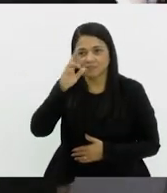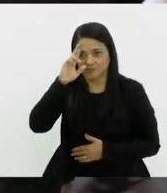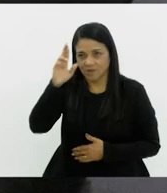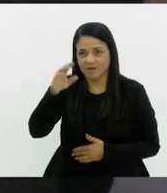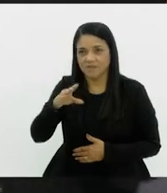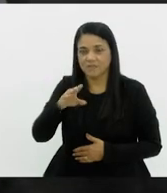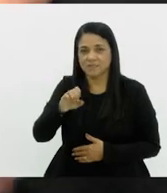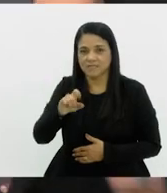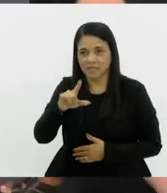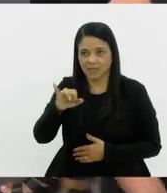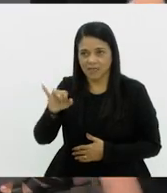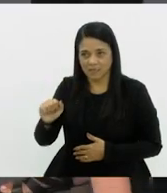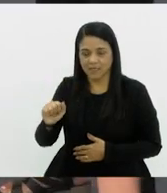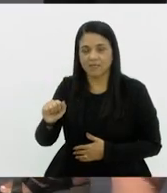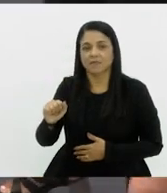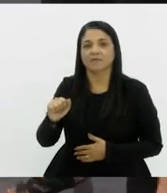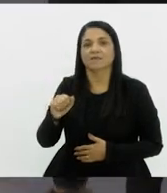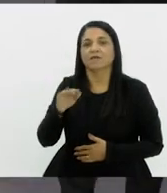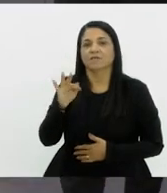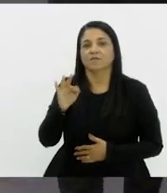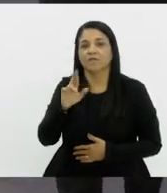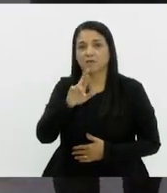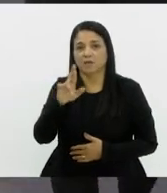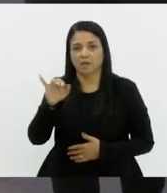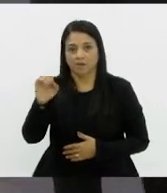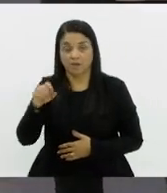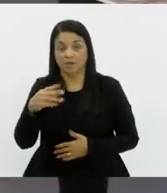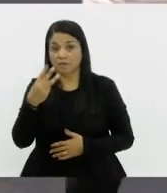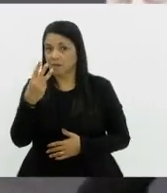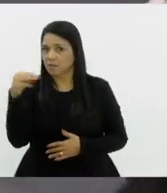Ferreira, pela Amozer, por 3 minutos, por favor.